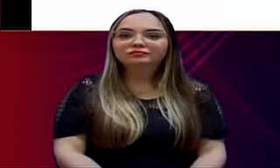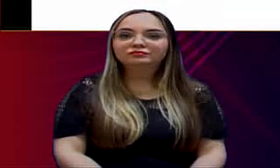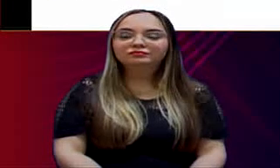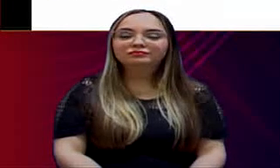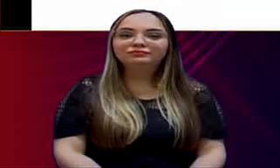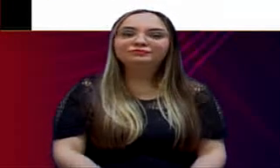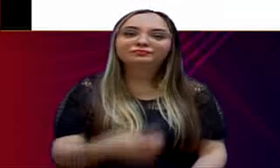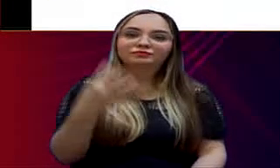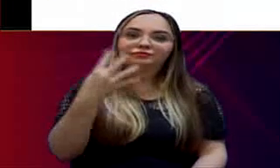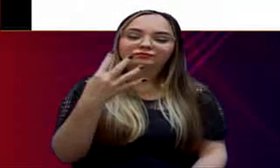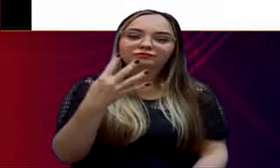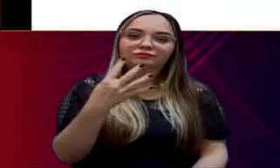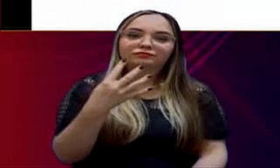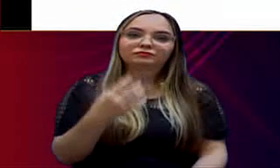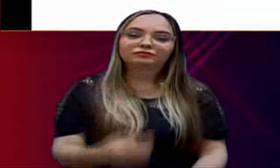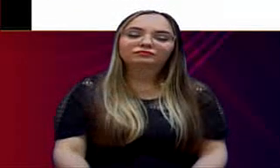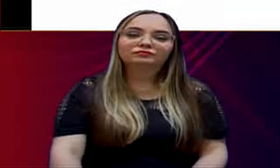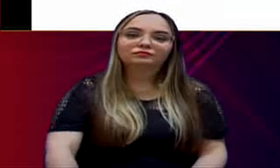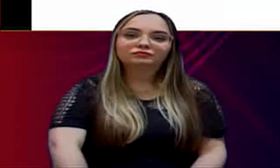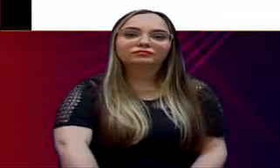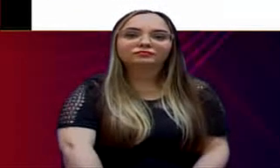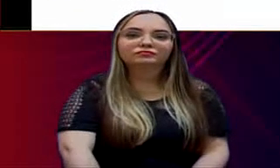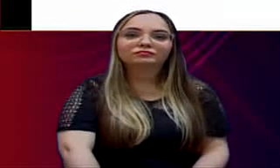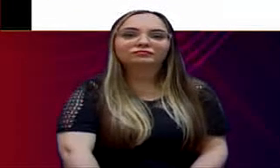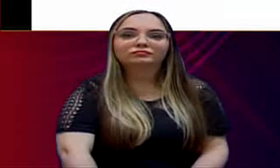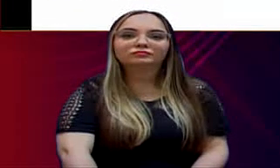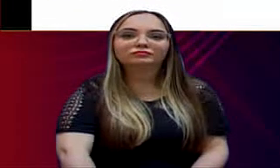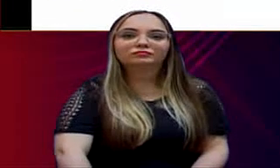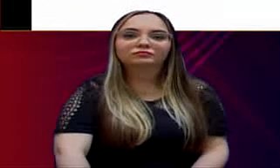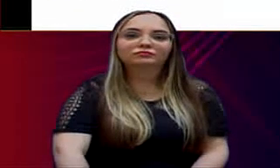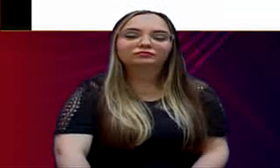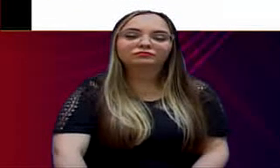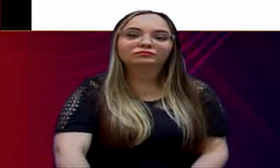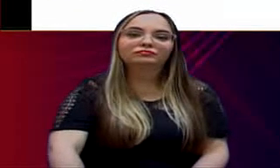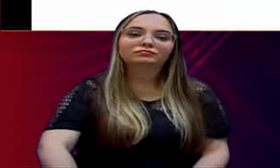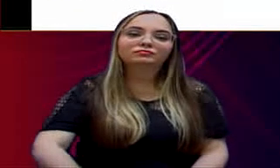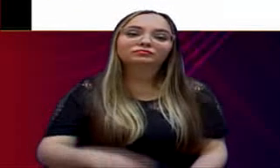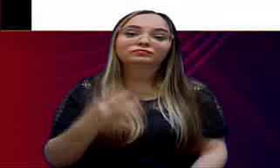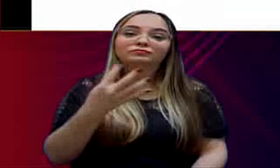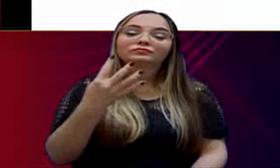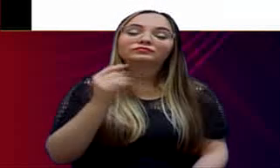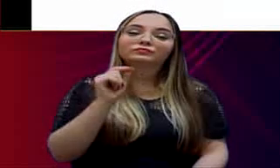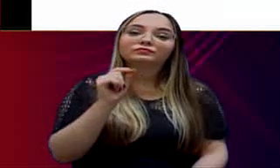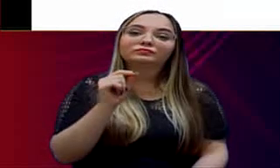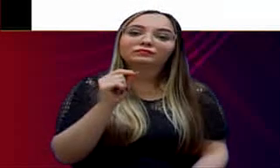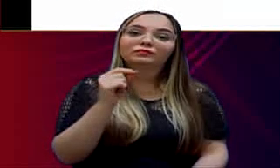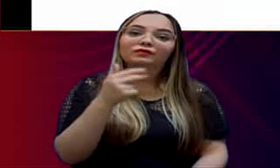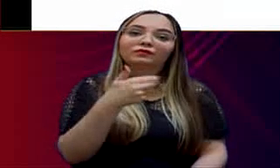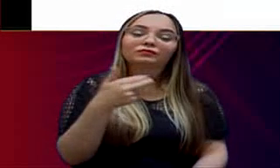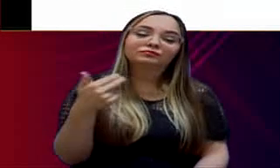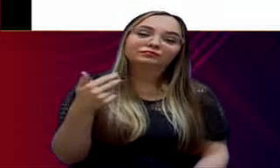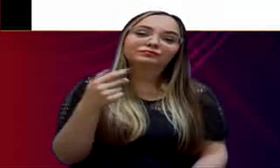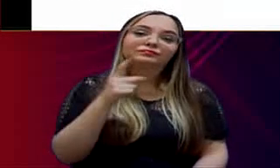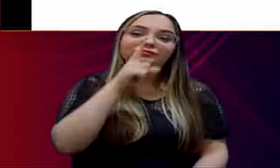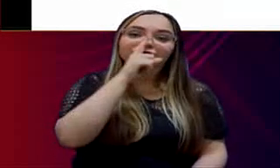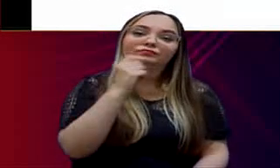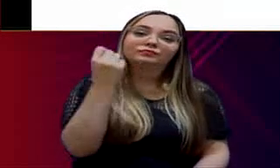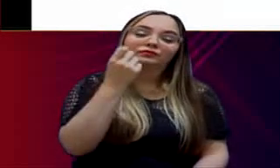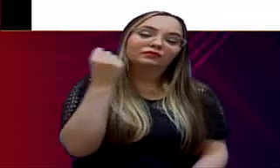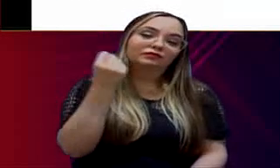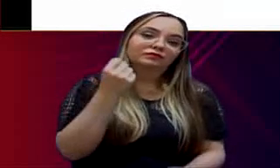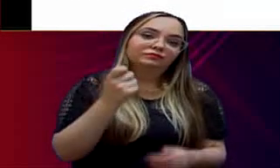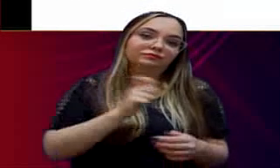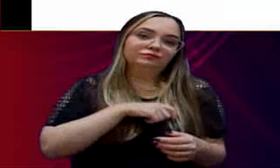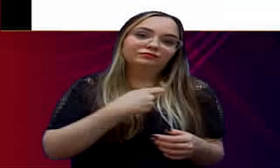quatro nós temos um capítulo lá também que trata da questão dos riscos fiscais que são os passivos contingentes e outros